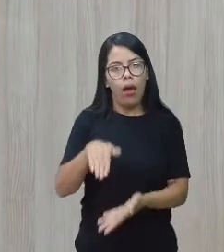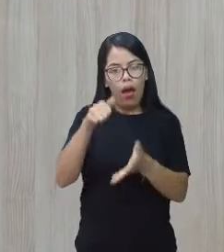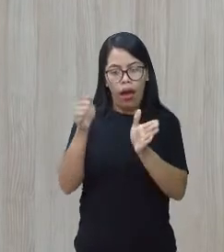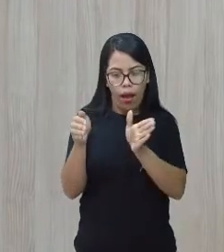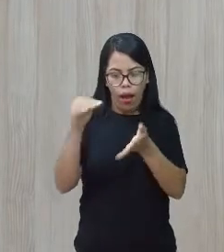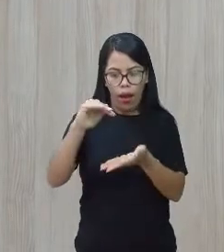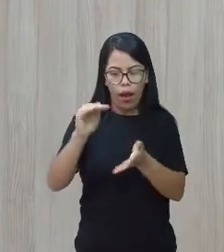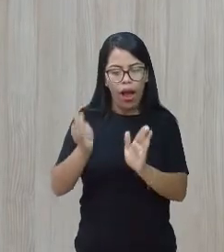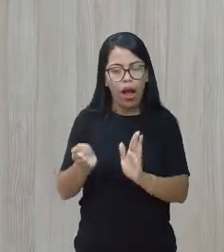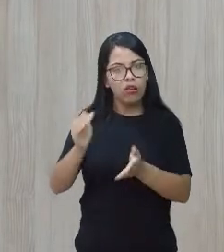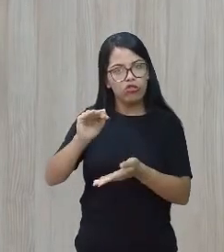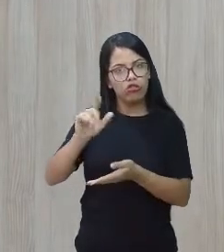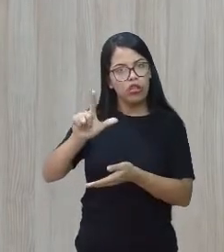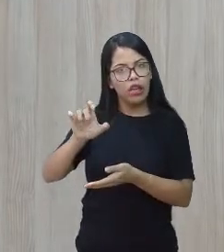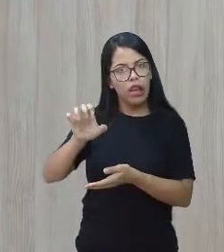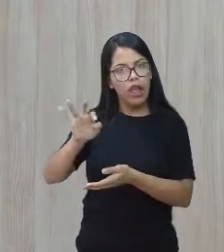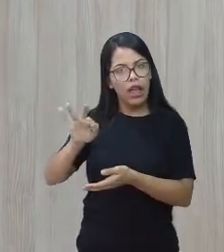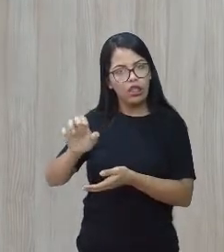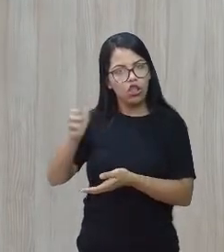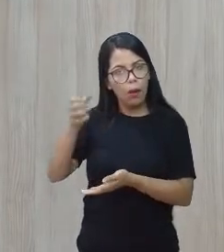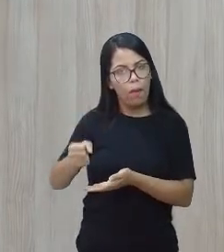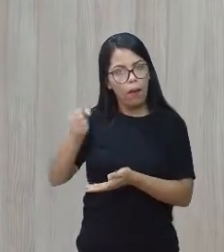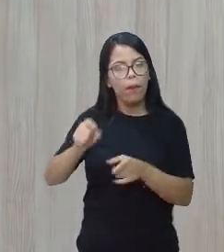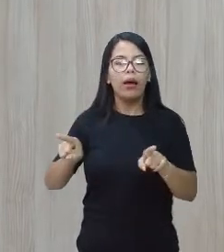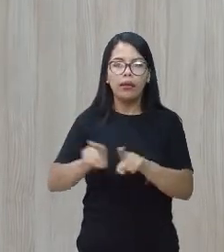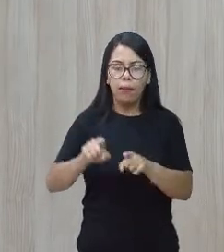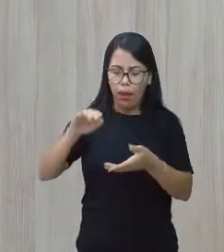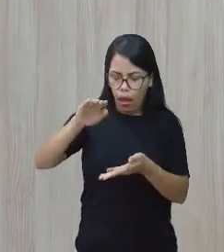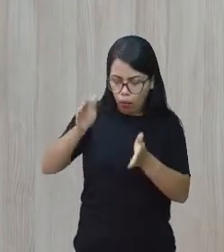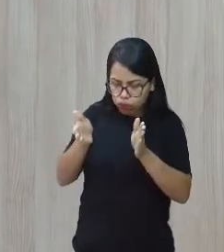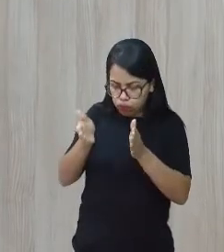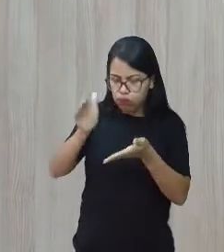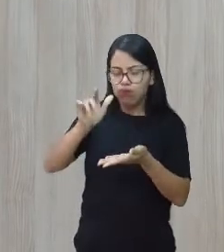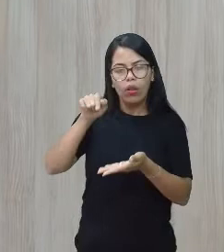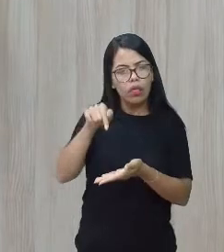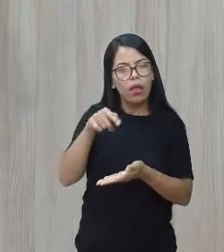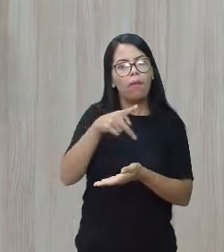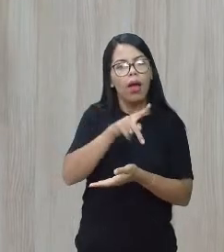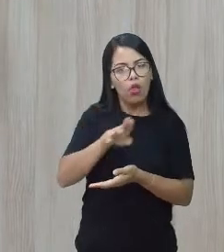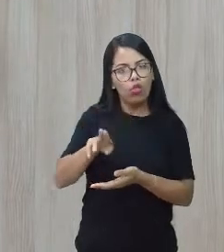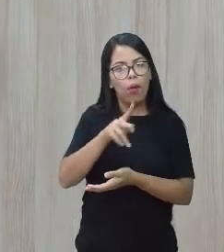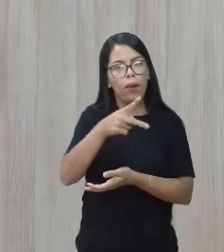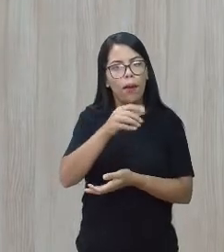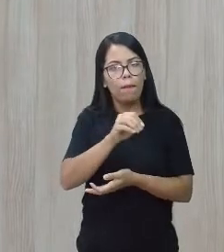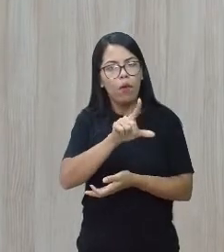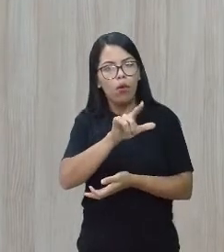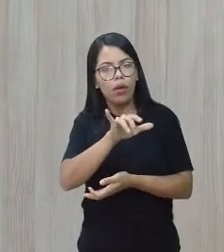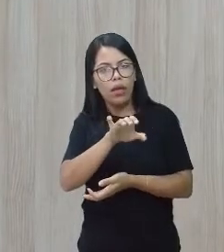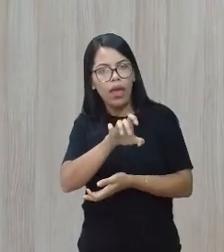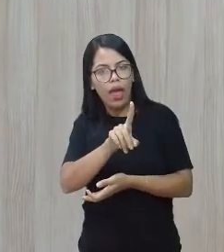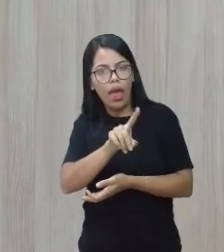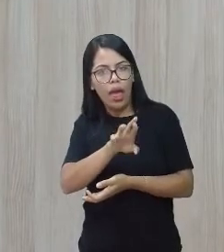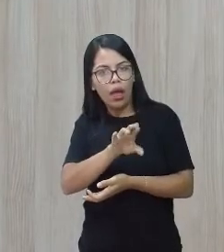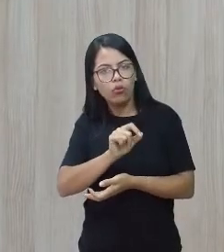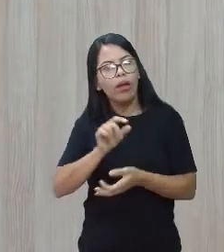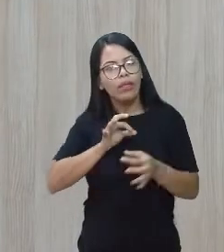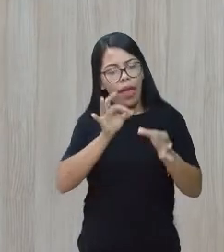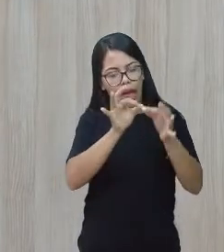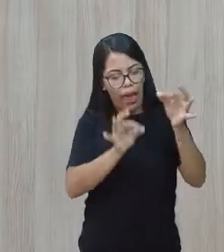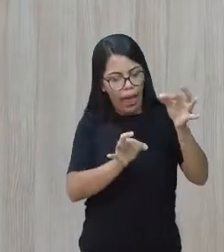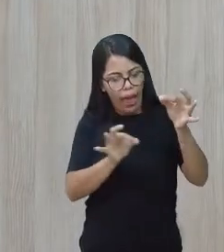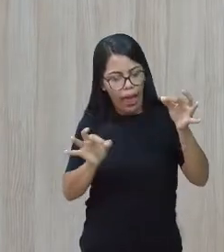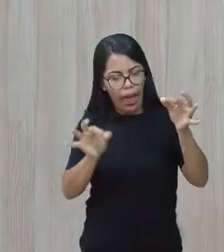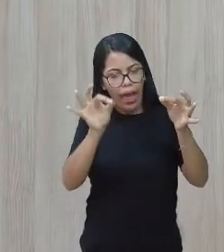as caixinhas de leite, leite líquido, né, também são chamados de poliedros. Então, é formado por segmento de reta,